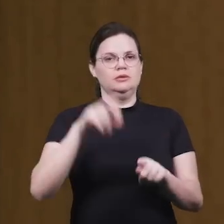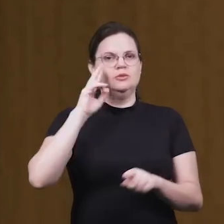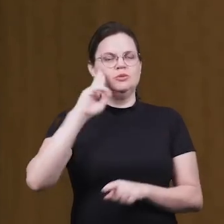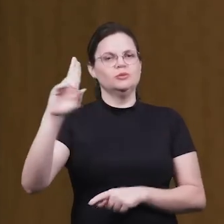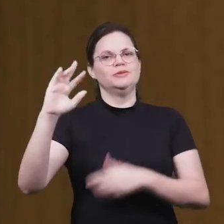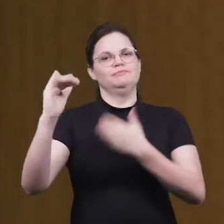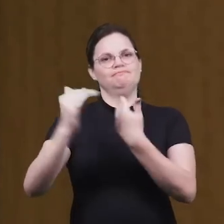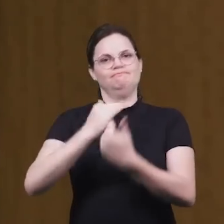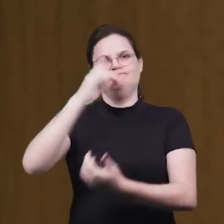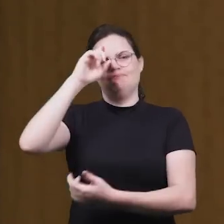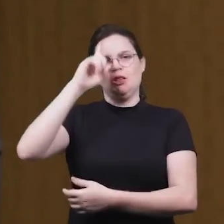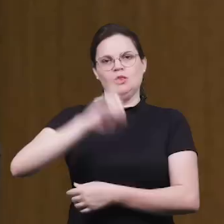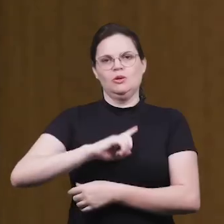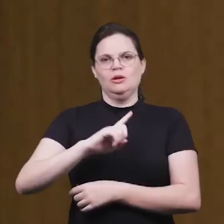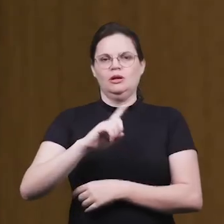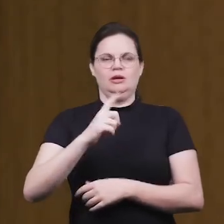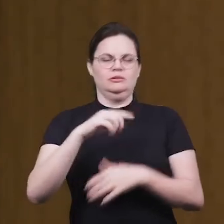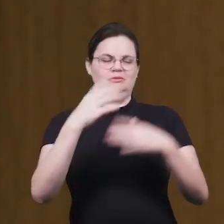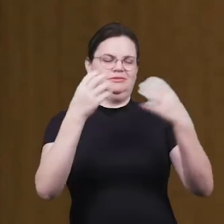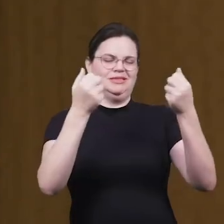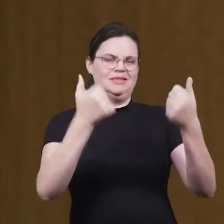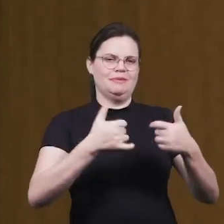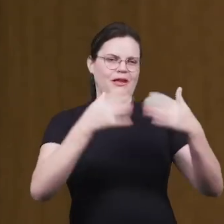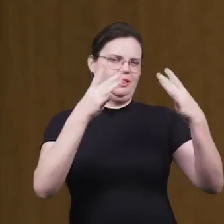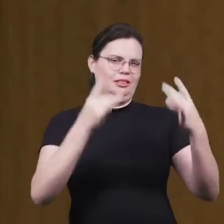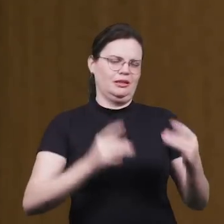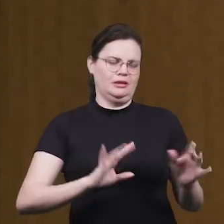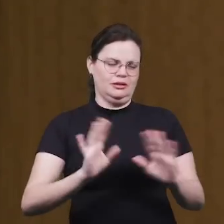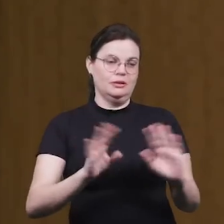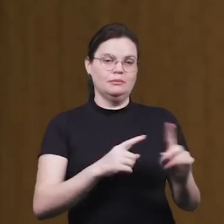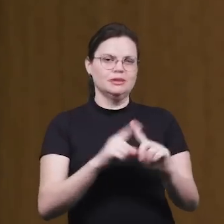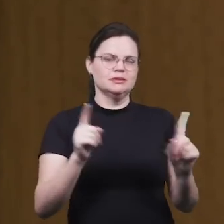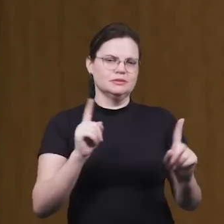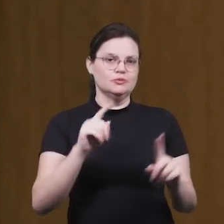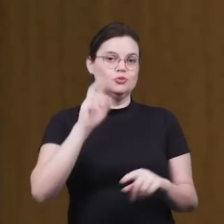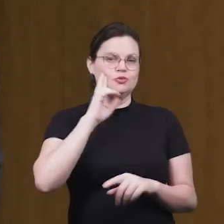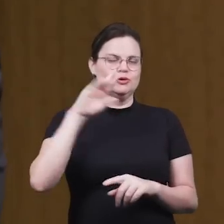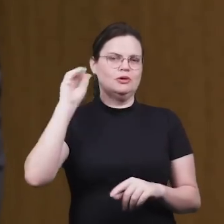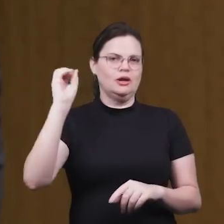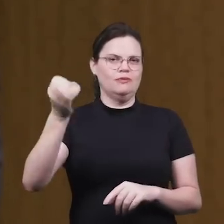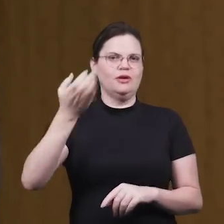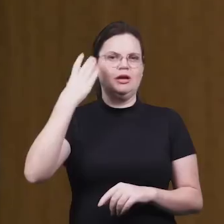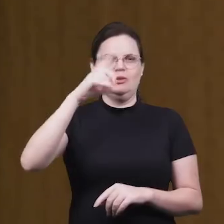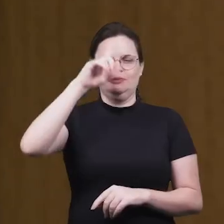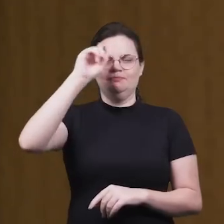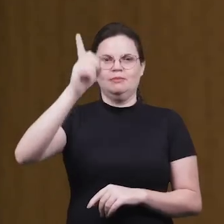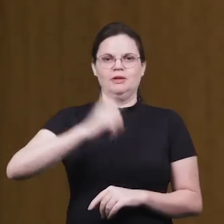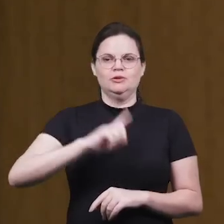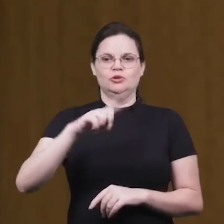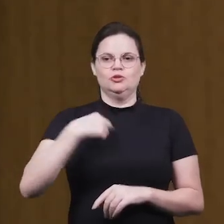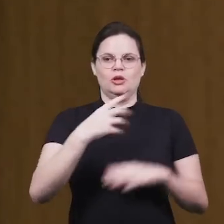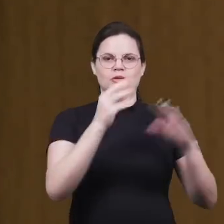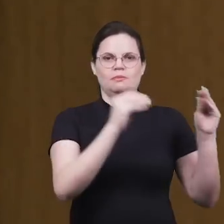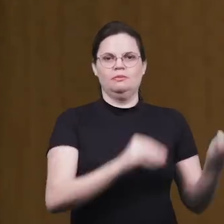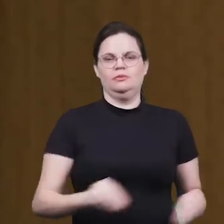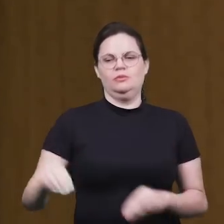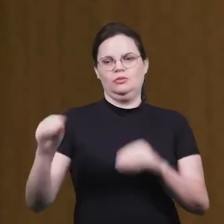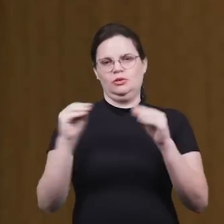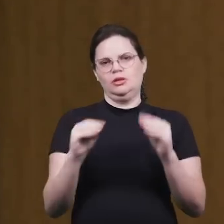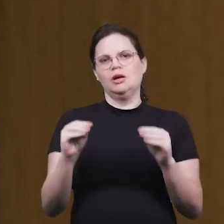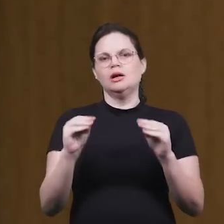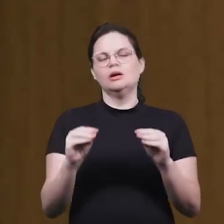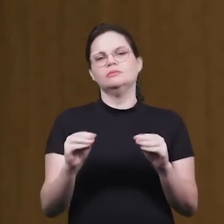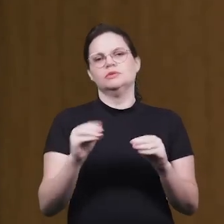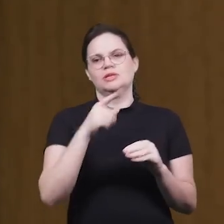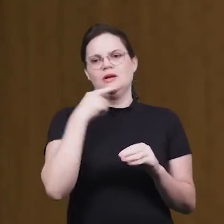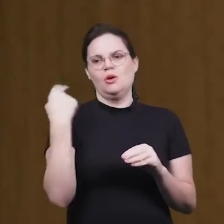Senhor, eu não vou entrar em muitos detalhes, mas foi uma direção do Senhor, nós mudamos da Rússia,